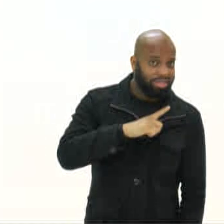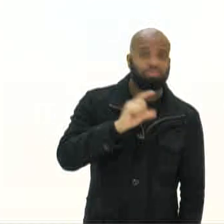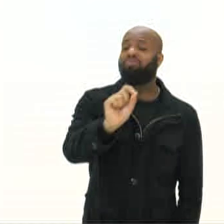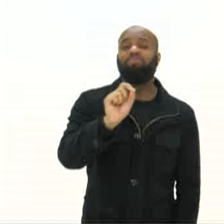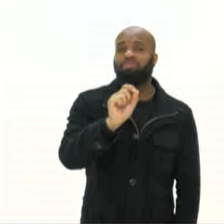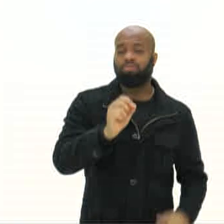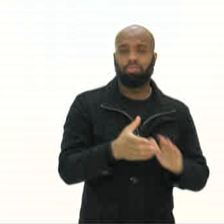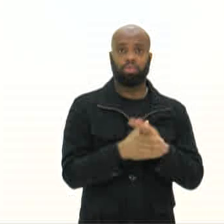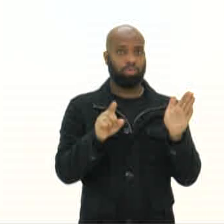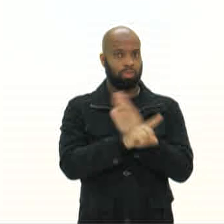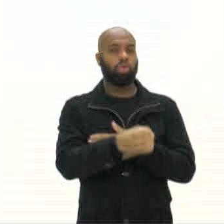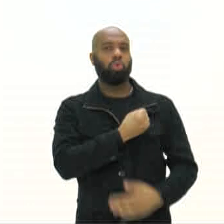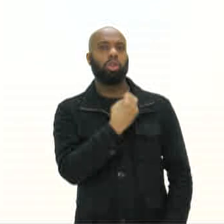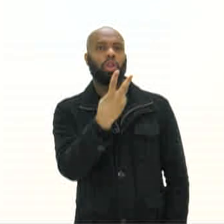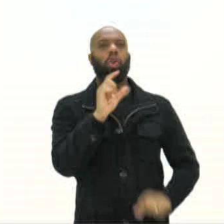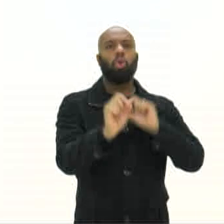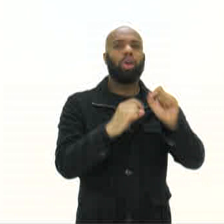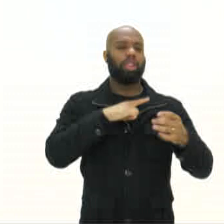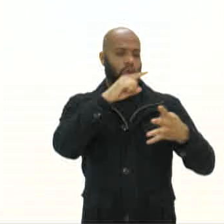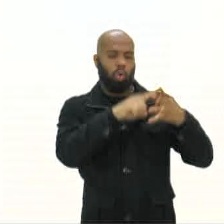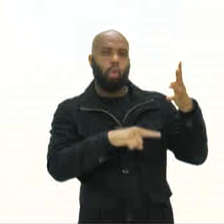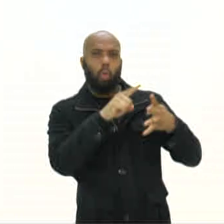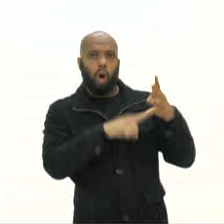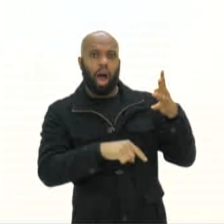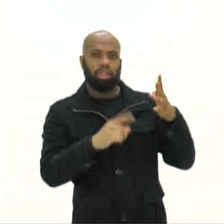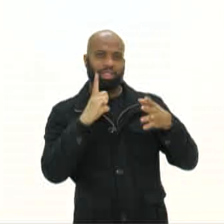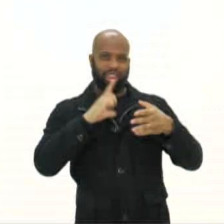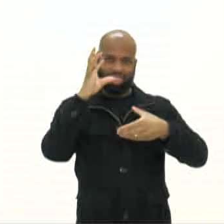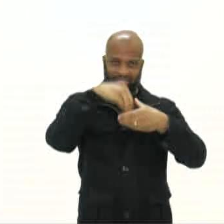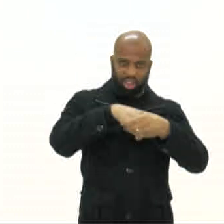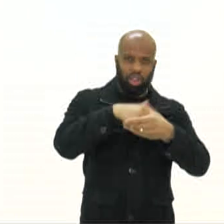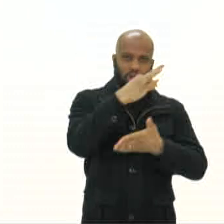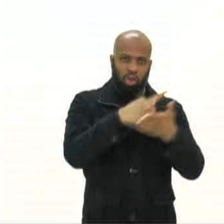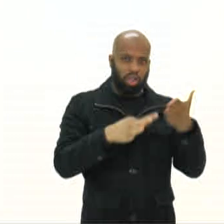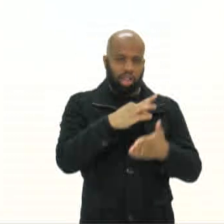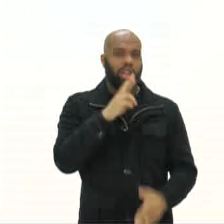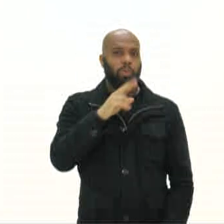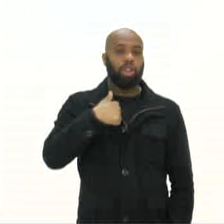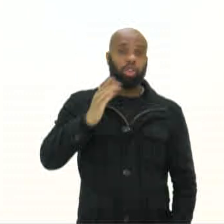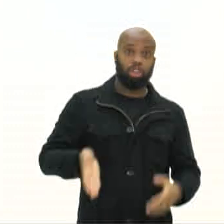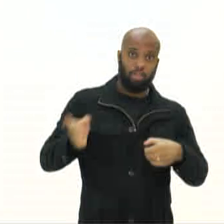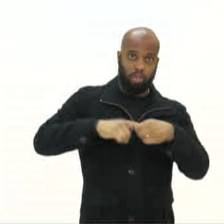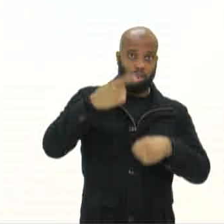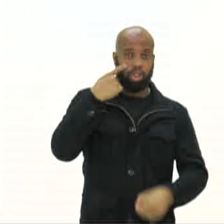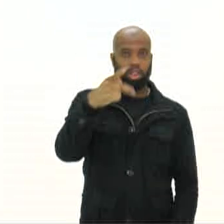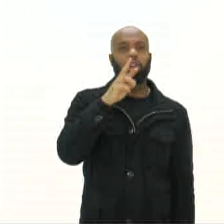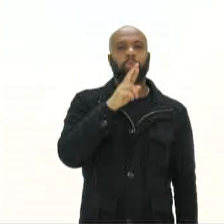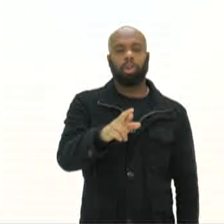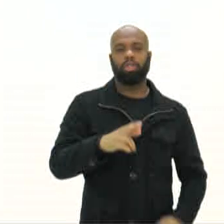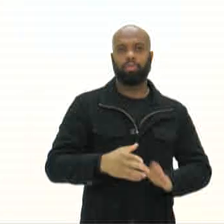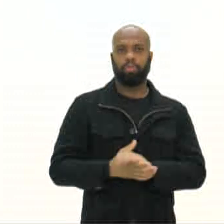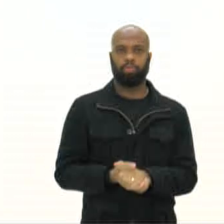4 segments? Quais são os 4 segmentos que o texto fala? Bora lá, já volto para a gente conferir.